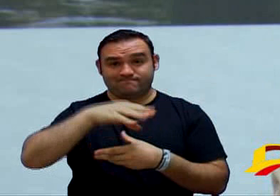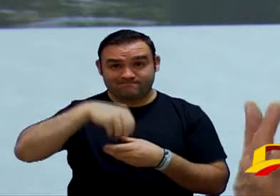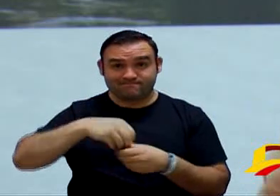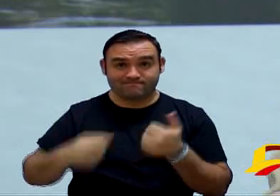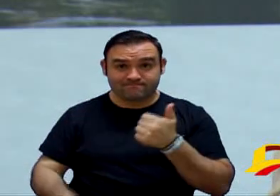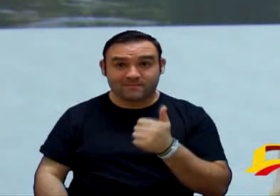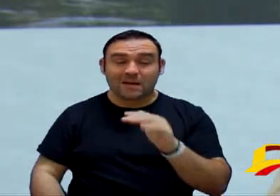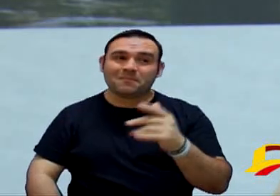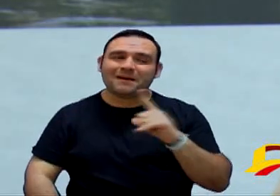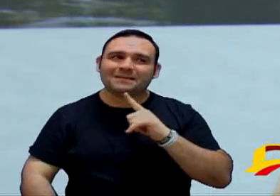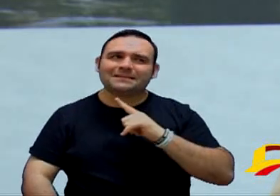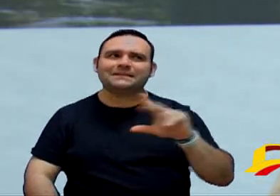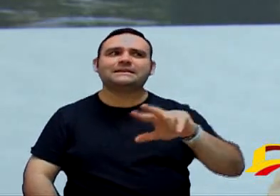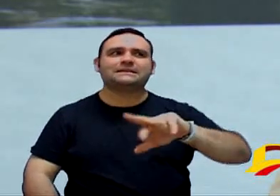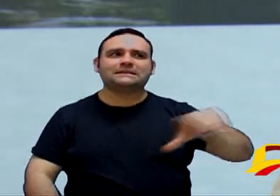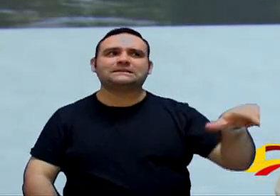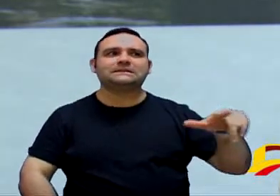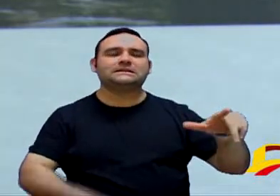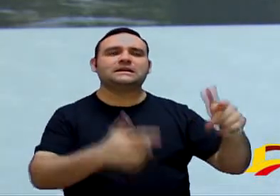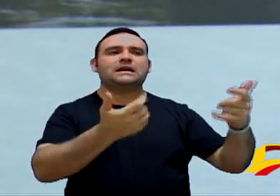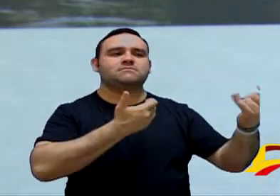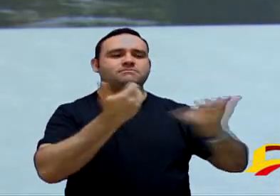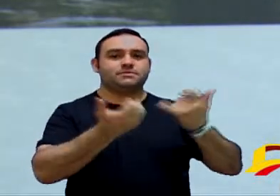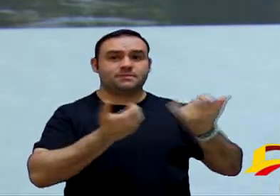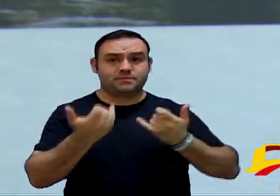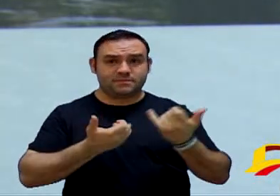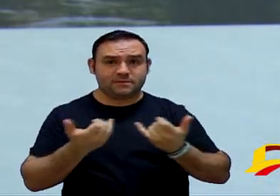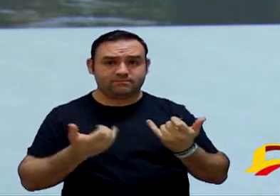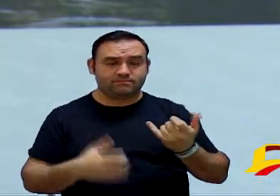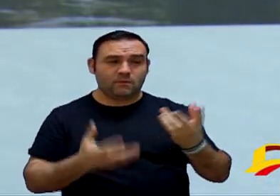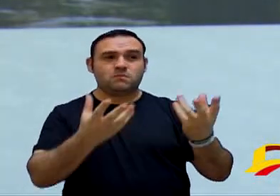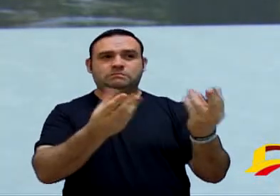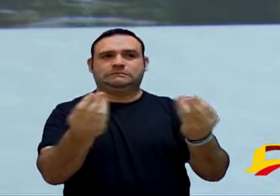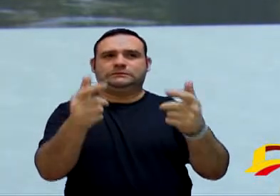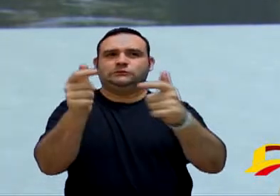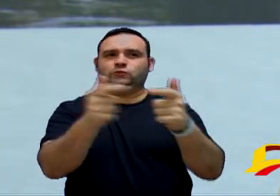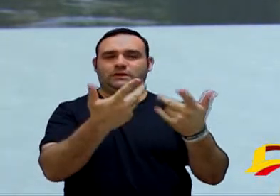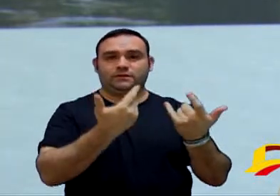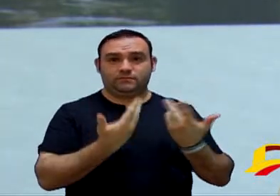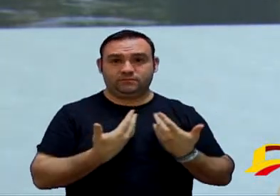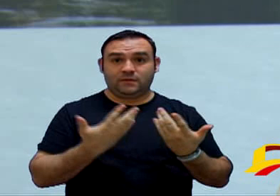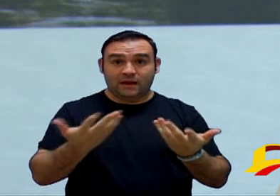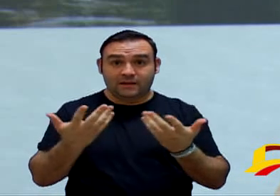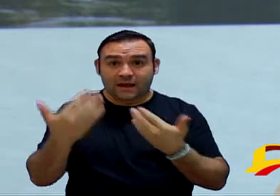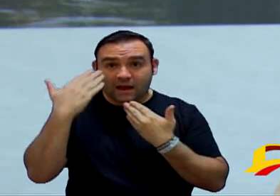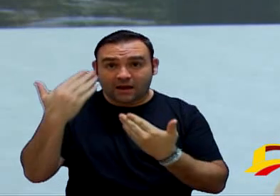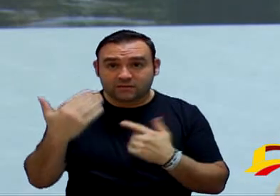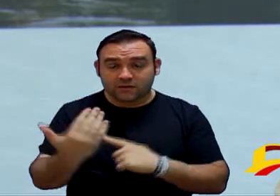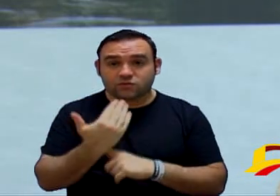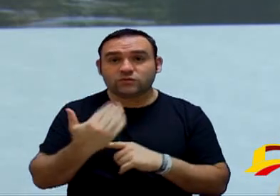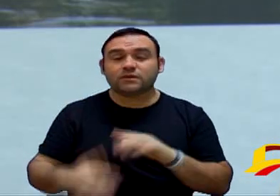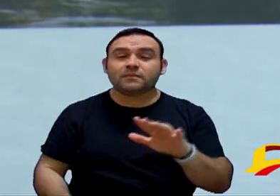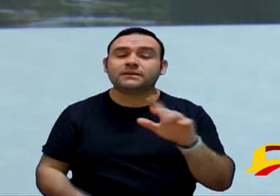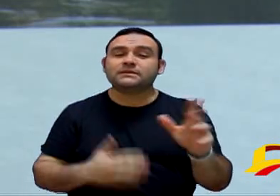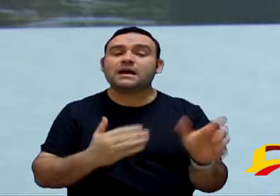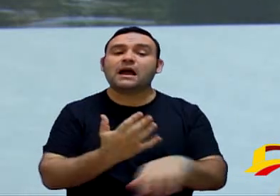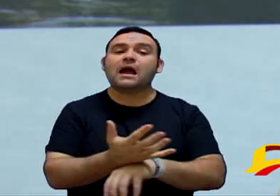informações e vários lugares chegaram Vereador Luiz Santos e eu quero que o Senhor me ajude nisso